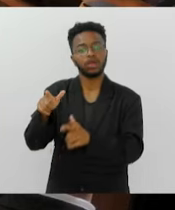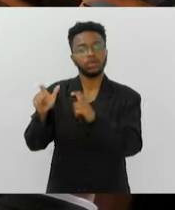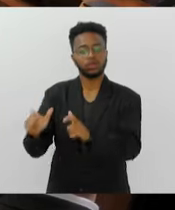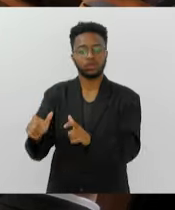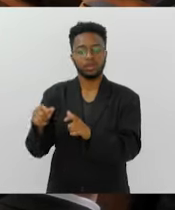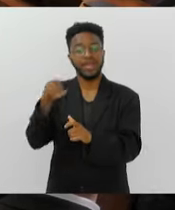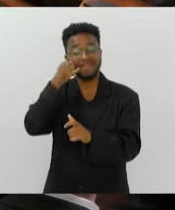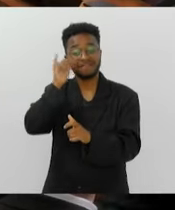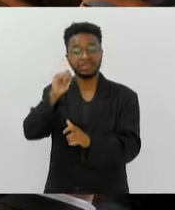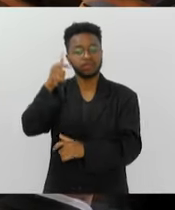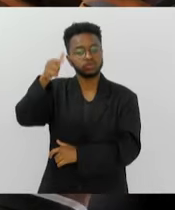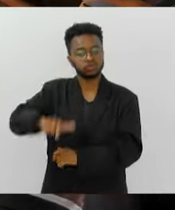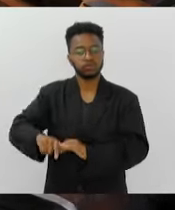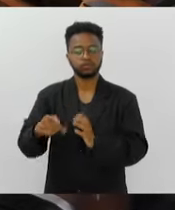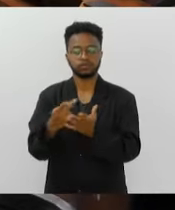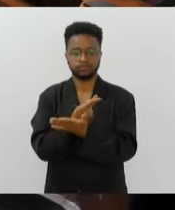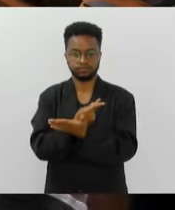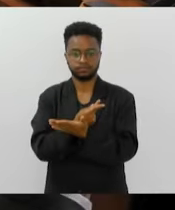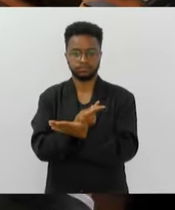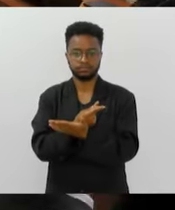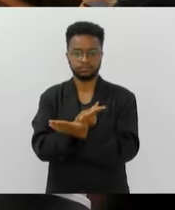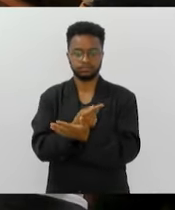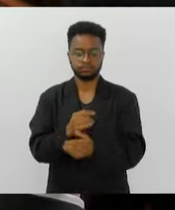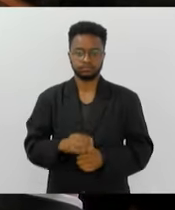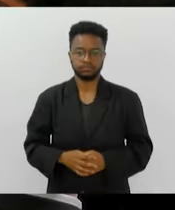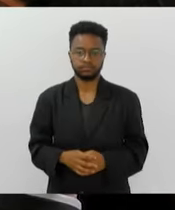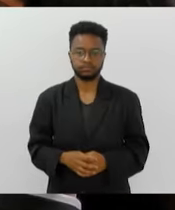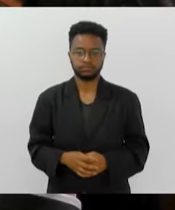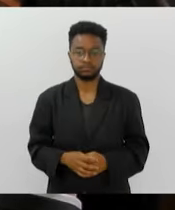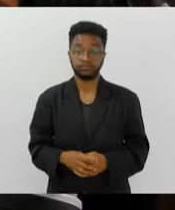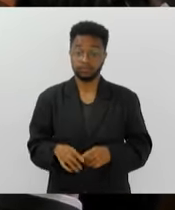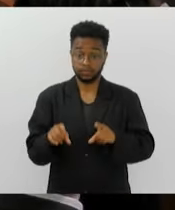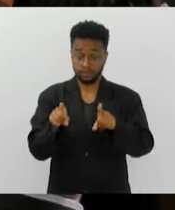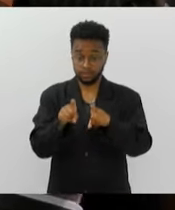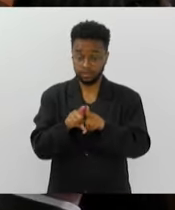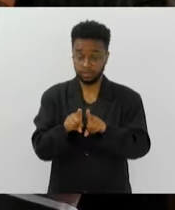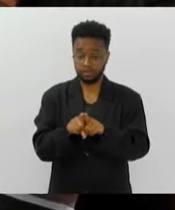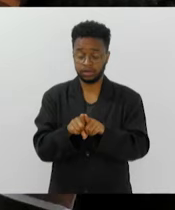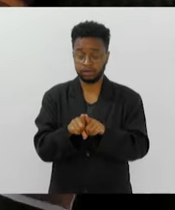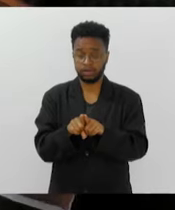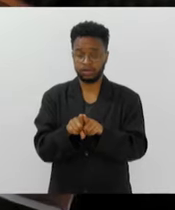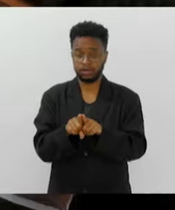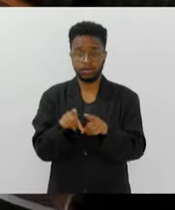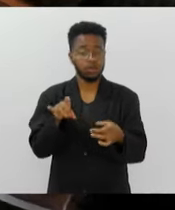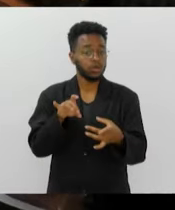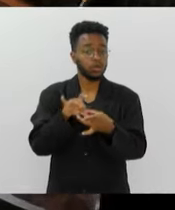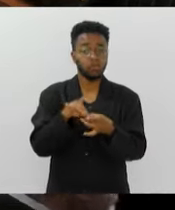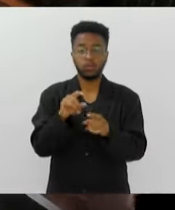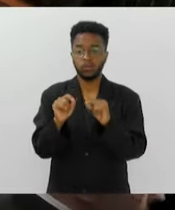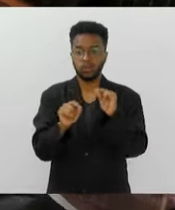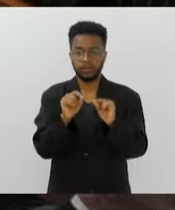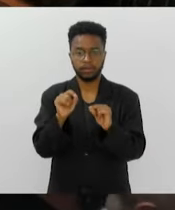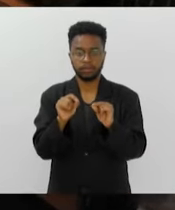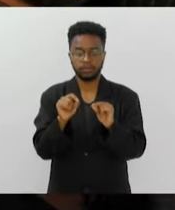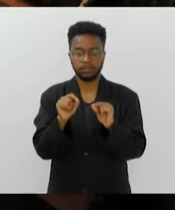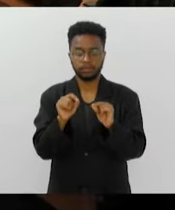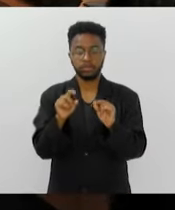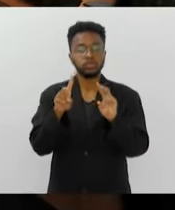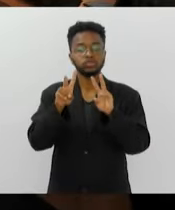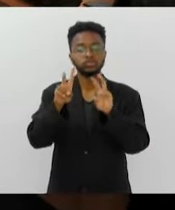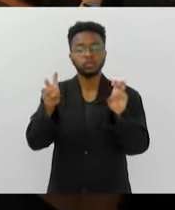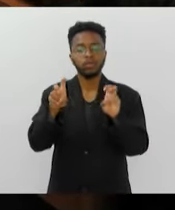mais se repita depois isso tem a ver também com a questão da reforma